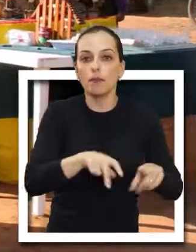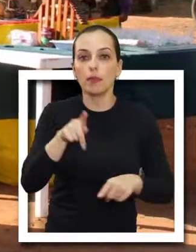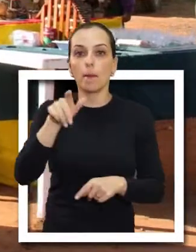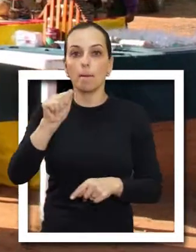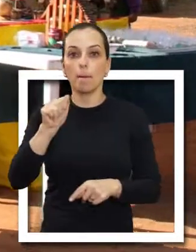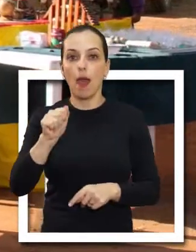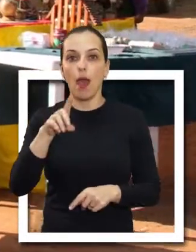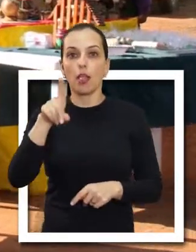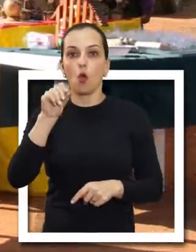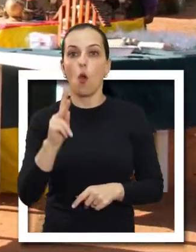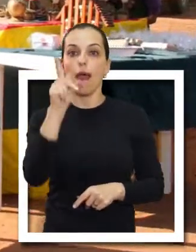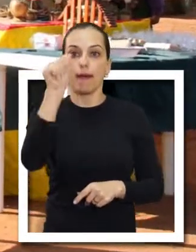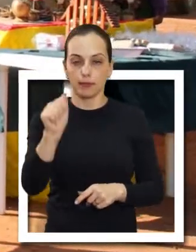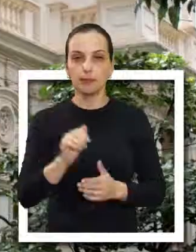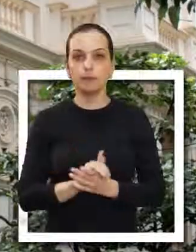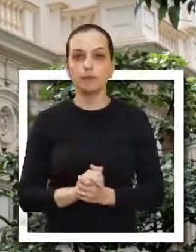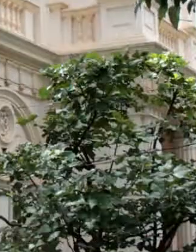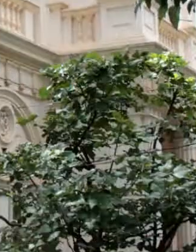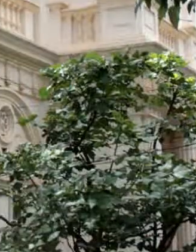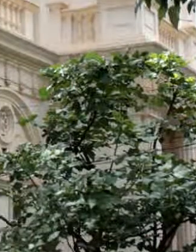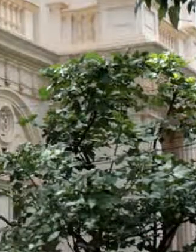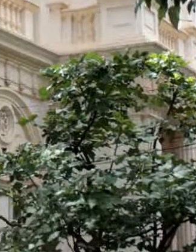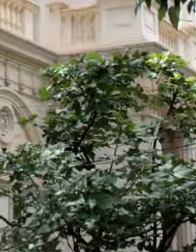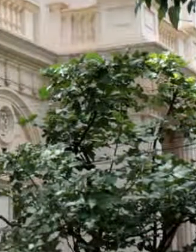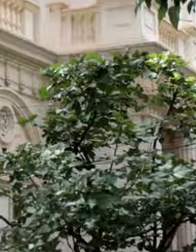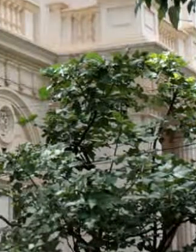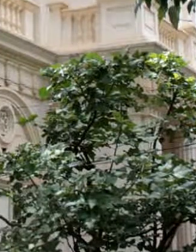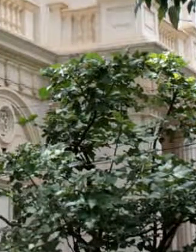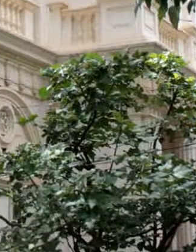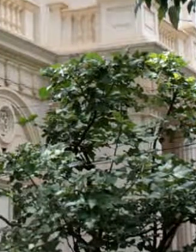naturais cultivados em áreas rurais.